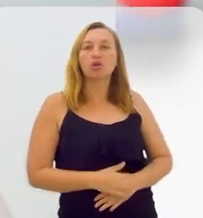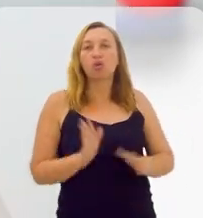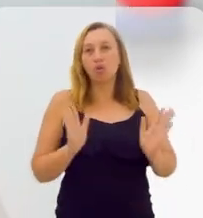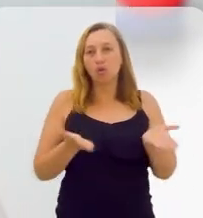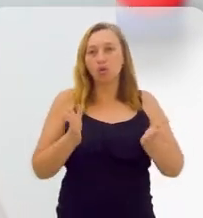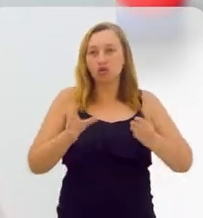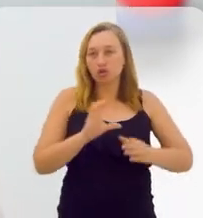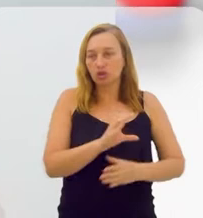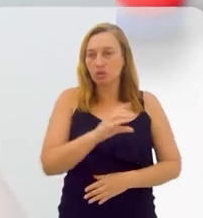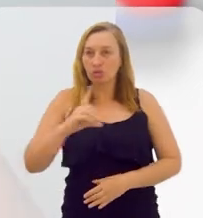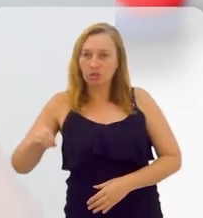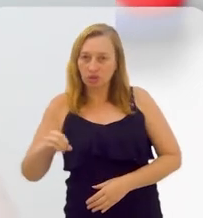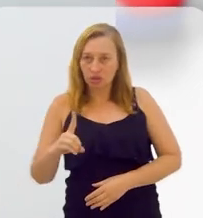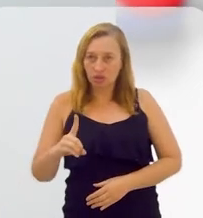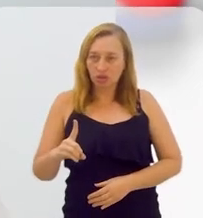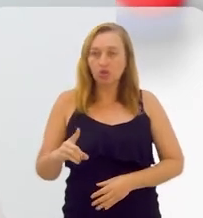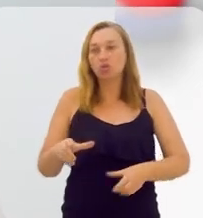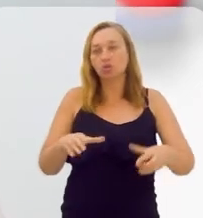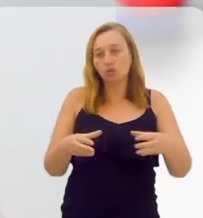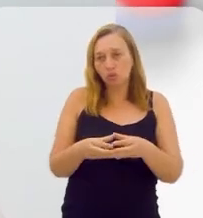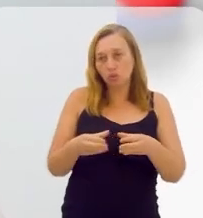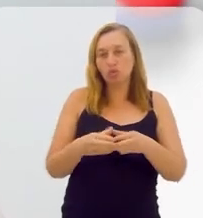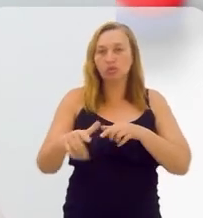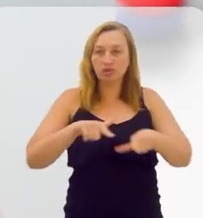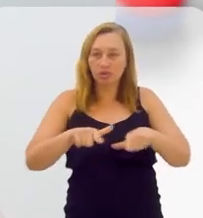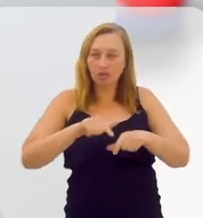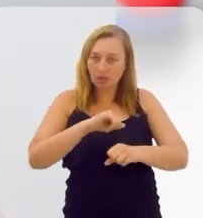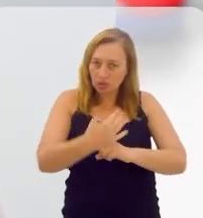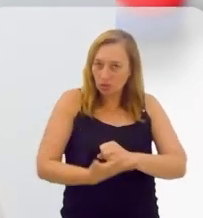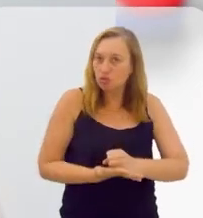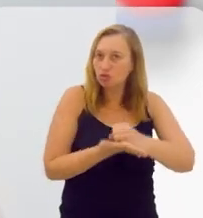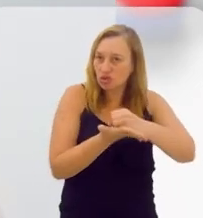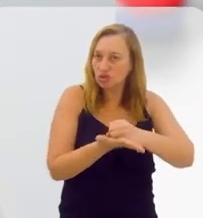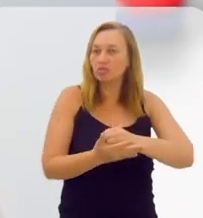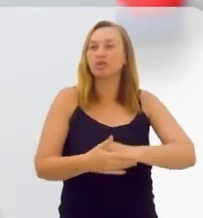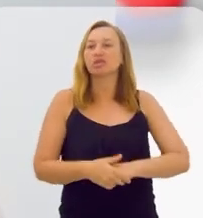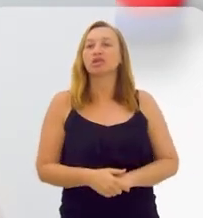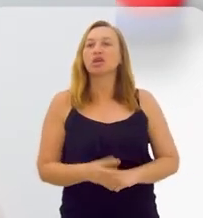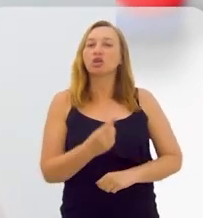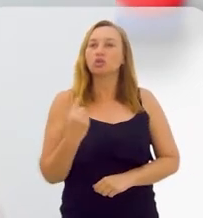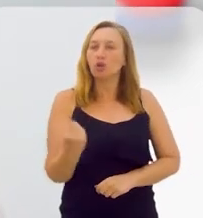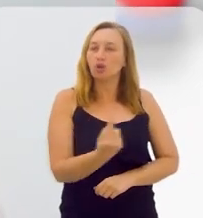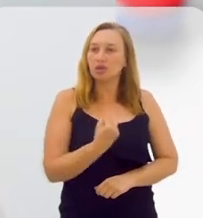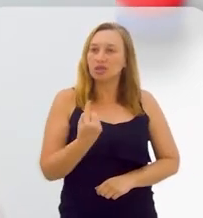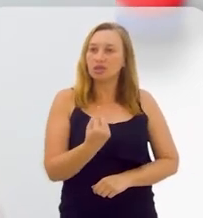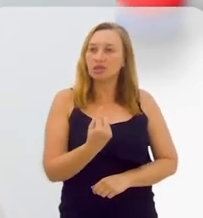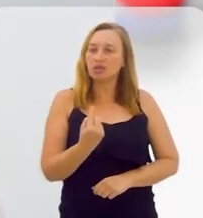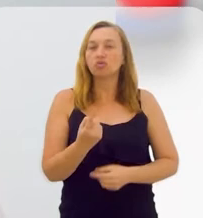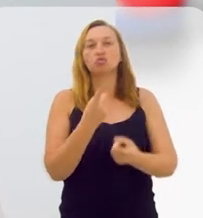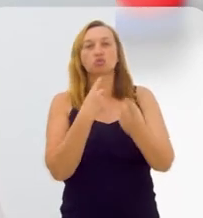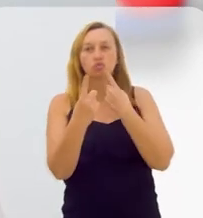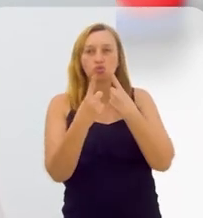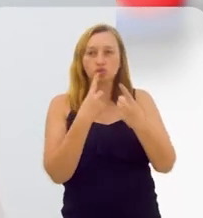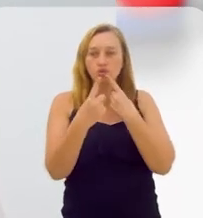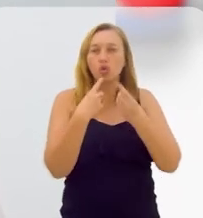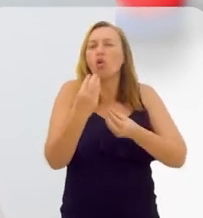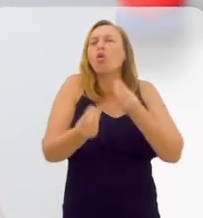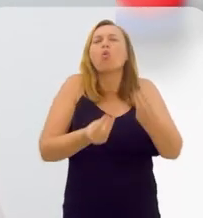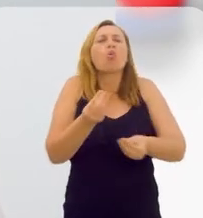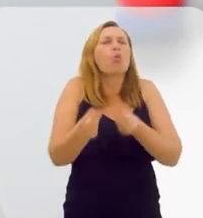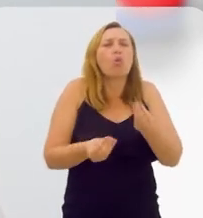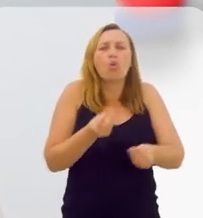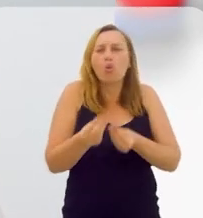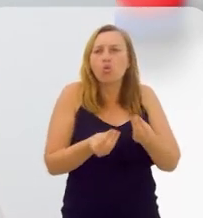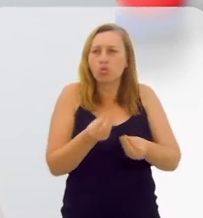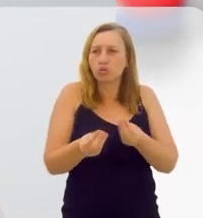Atualmente, eu coordeno um GT, que é o Grupo de Trabalho sobre Sustentabilidade. Nós discutimos